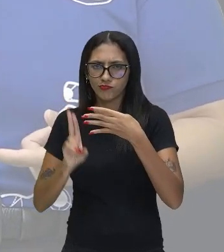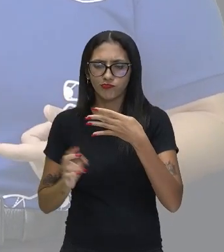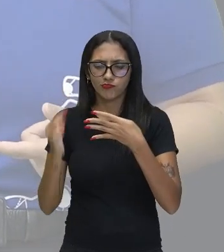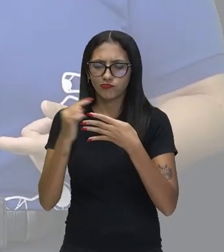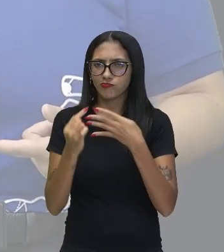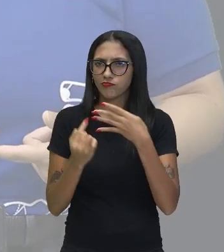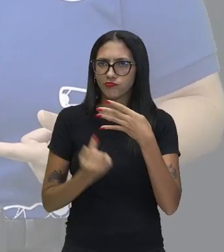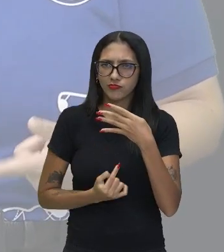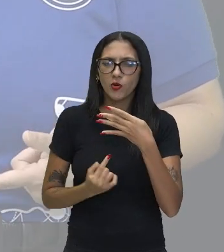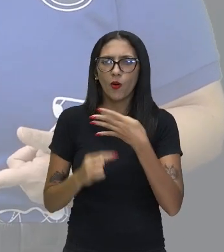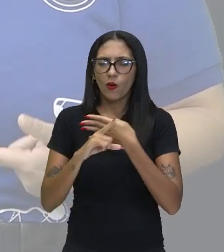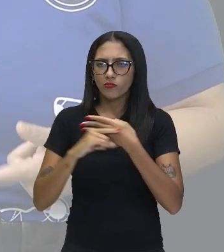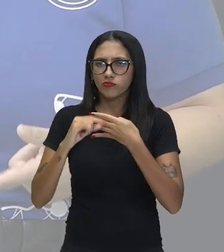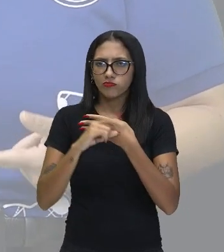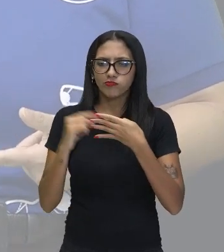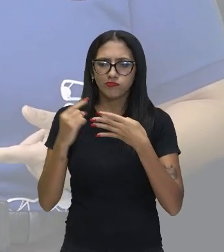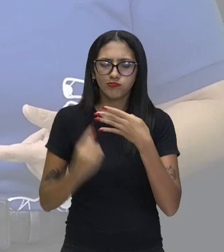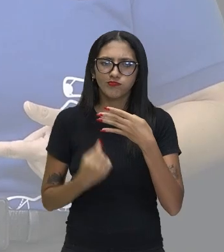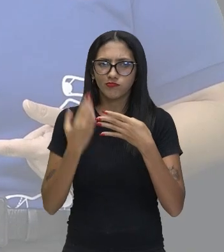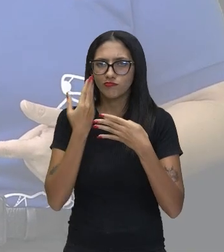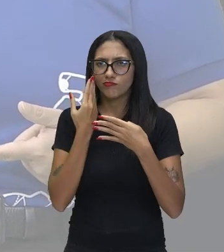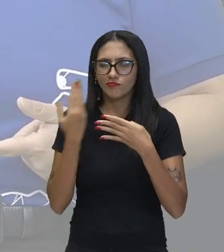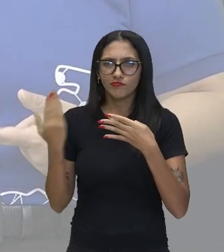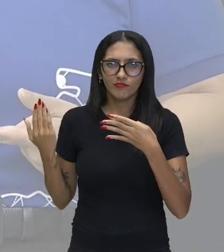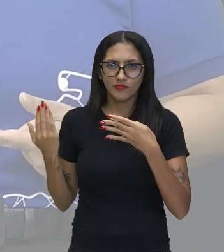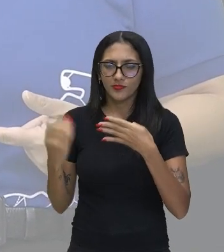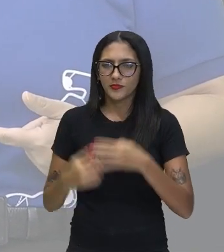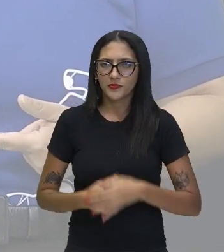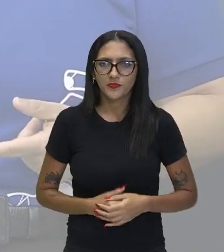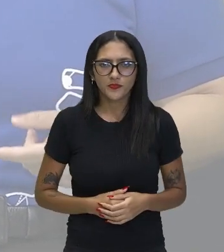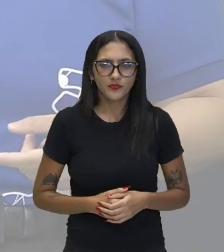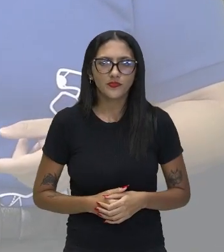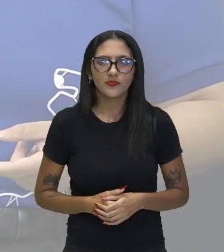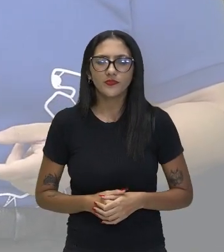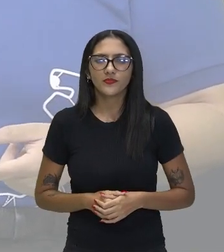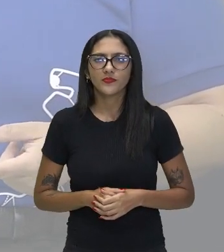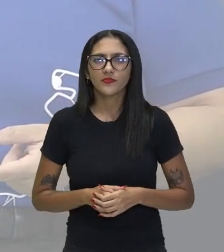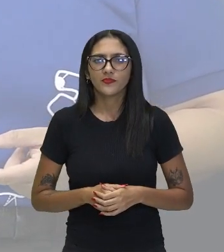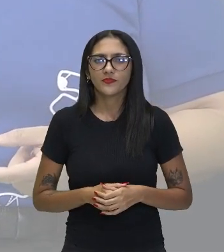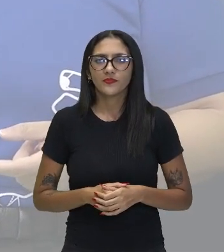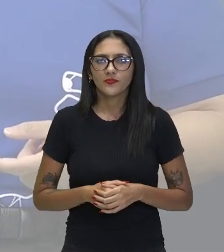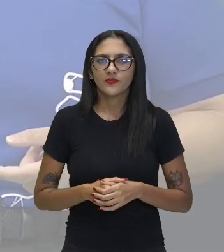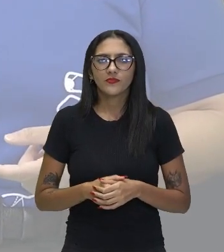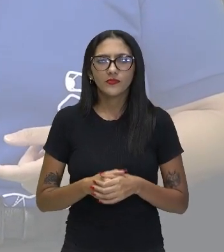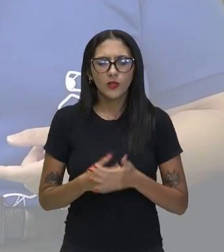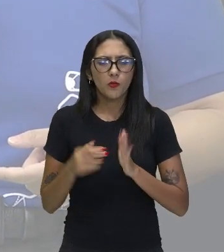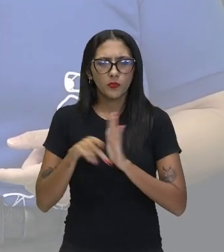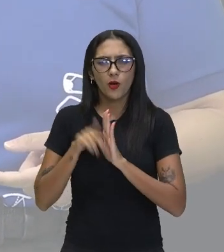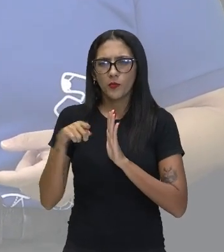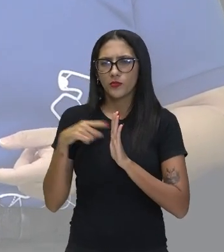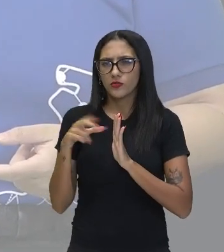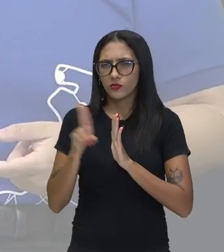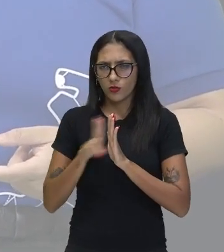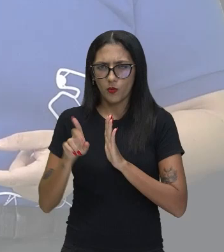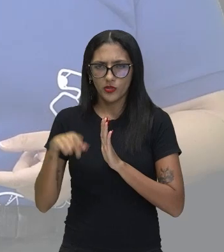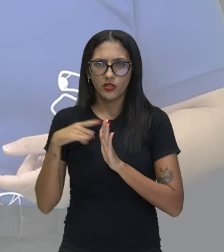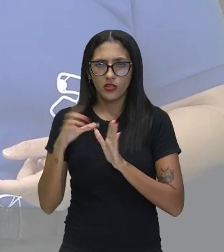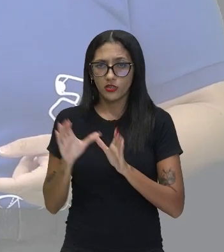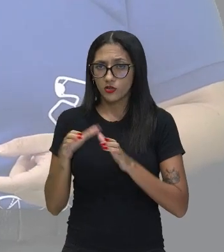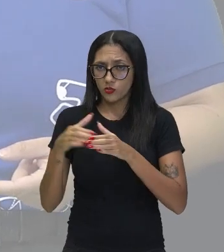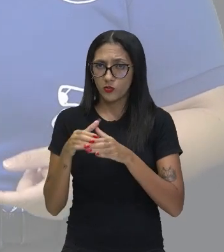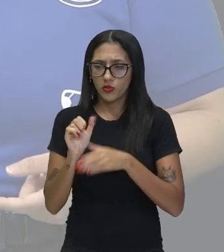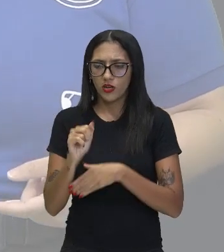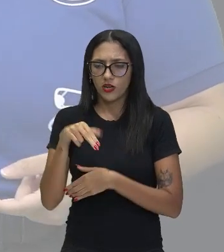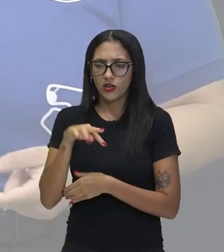de Andrade e Tarsila do Amaral. E aí, gente, o próprio nome movimento antropofágico